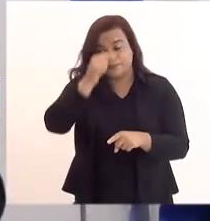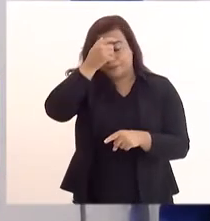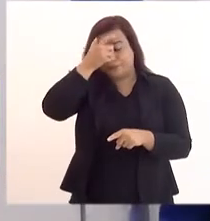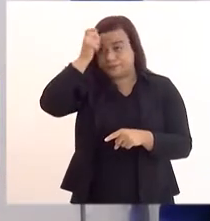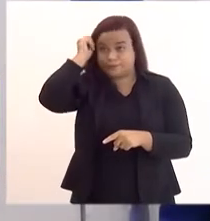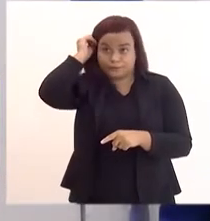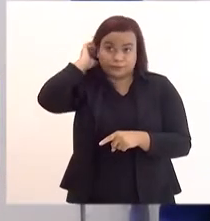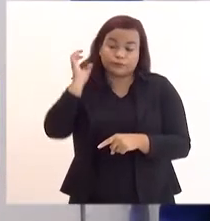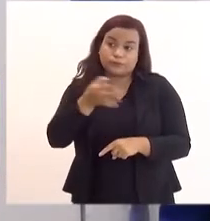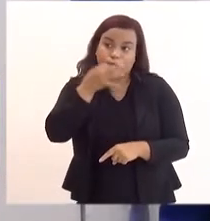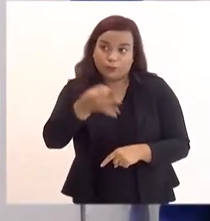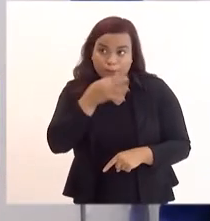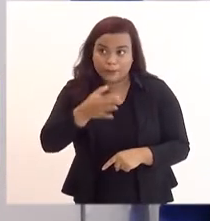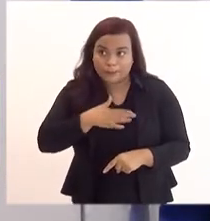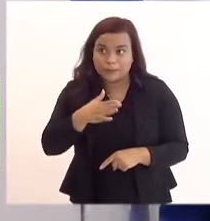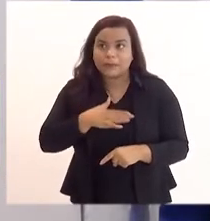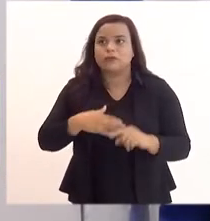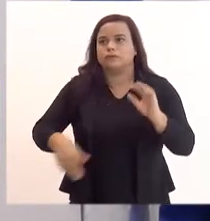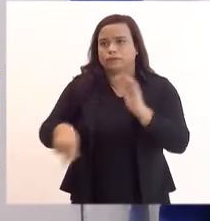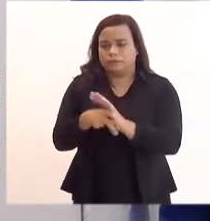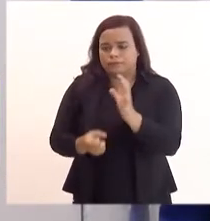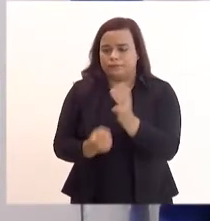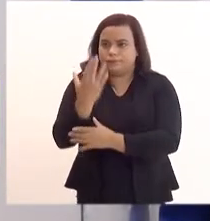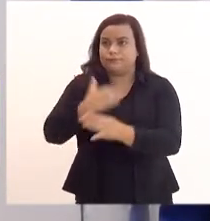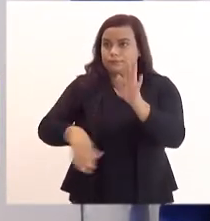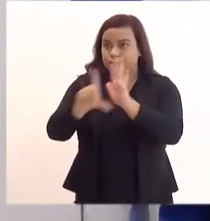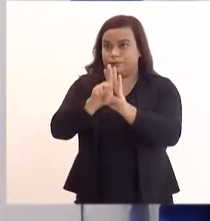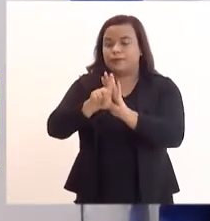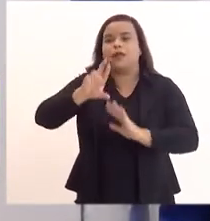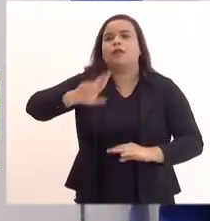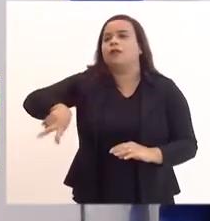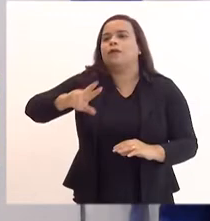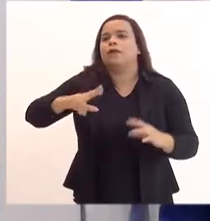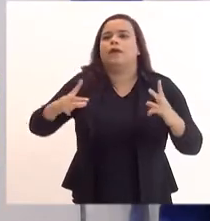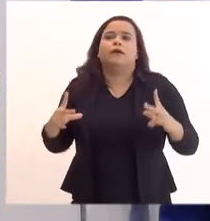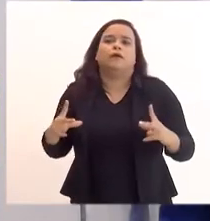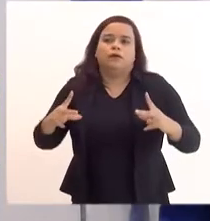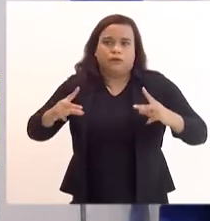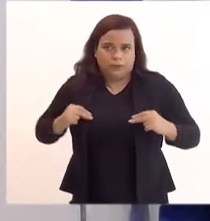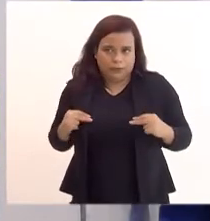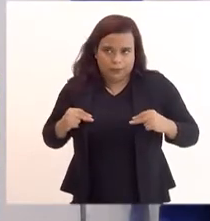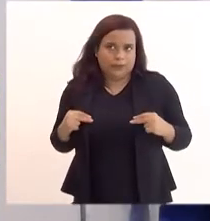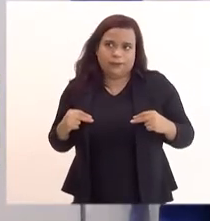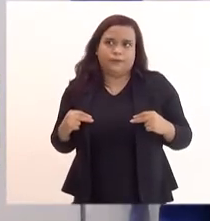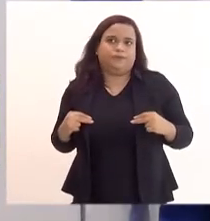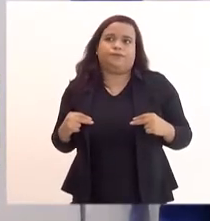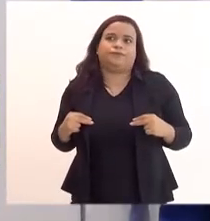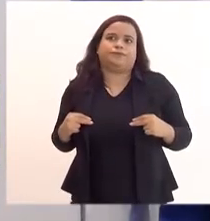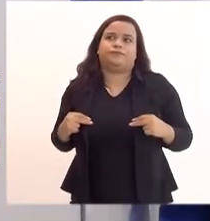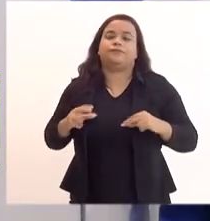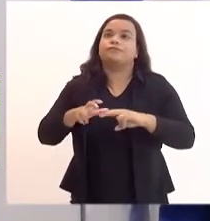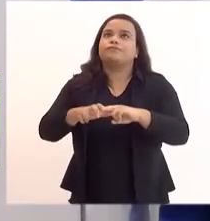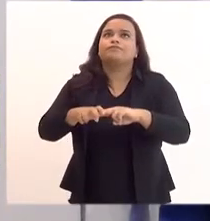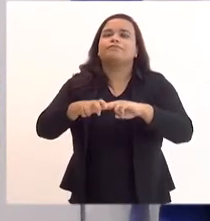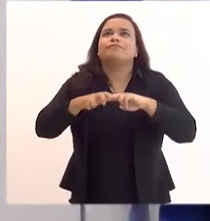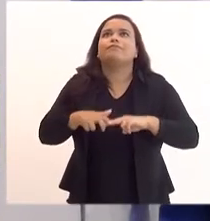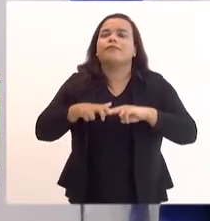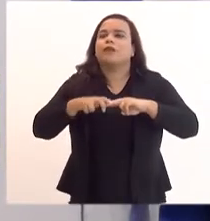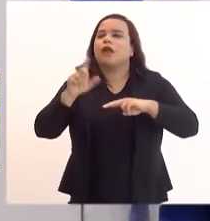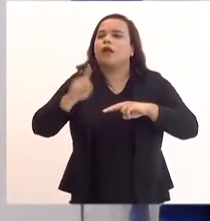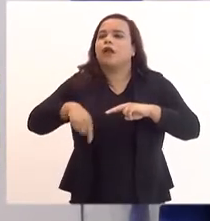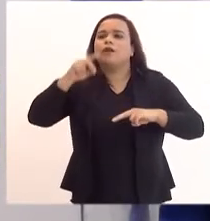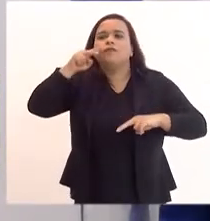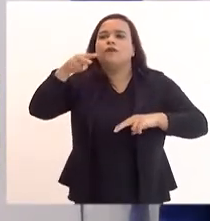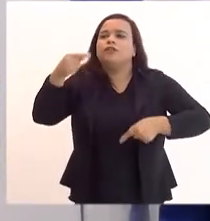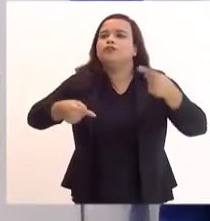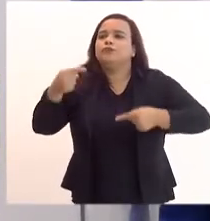o meu parecer pela ilegalidade não se dá pelo mérito, se dá pelo fato de que nós estamos discutindo na matéria não